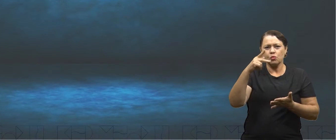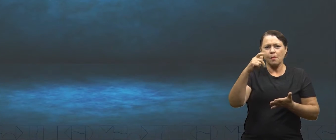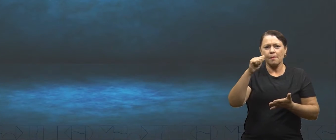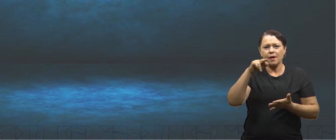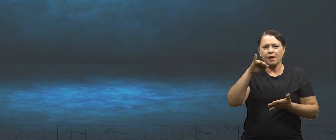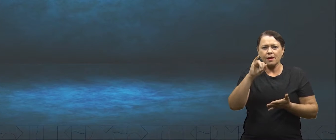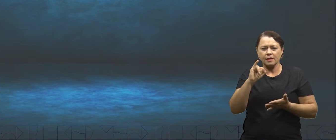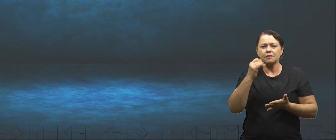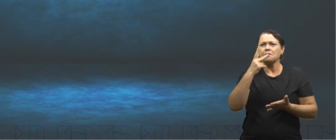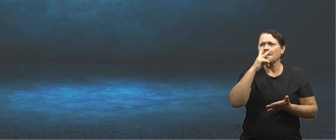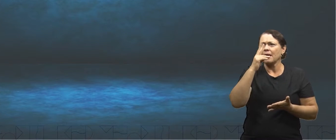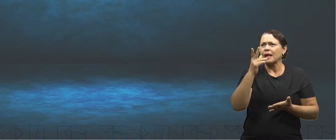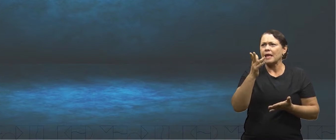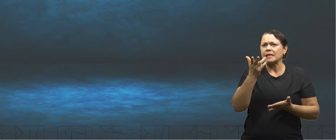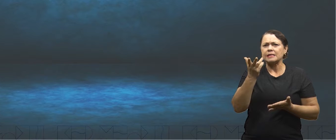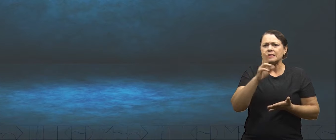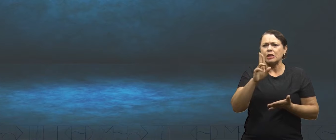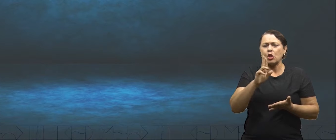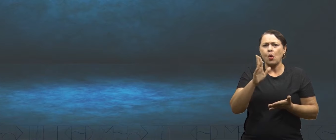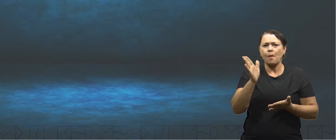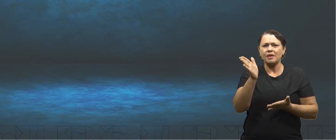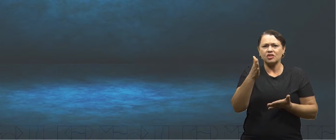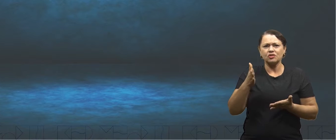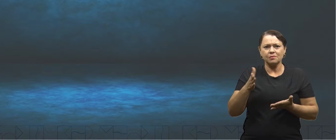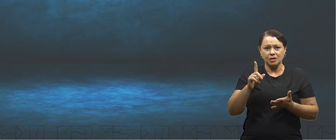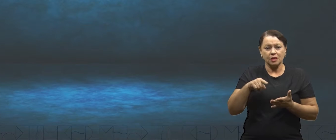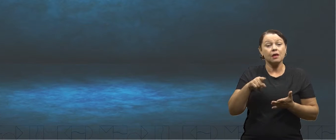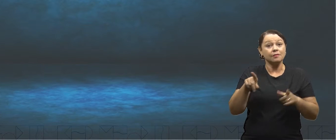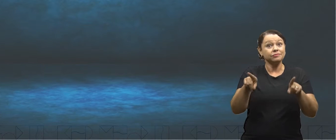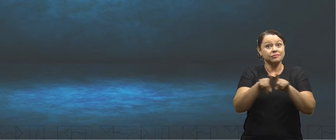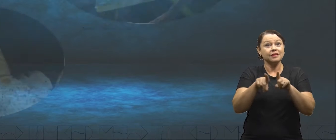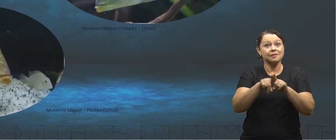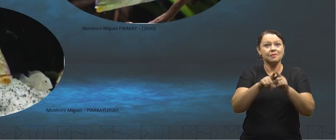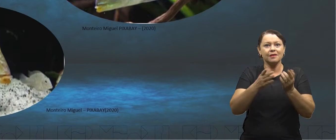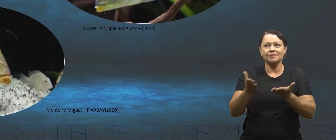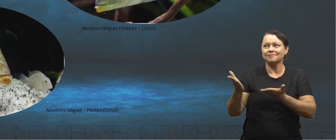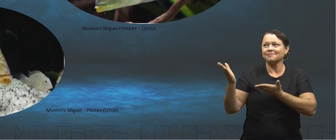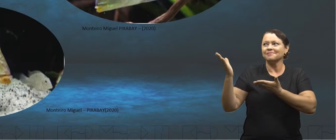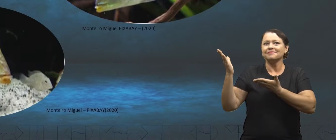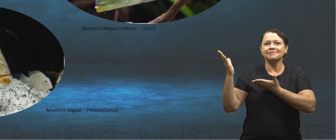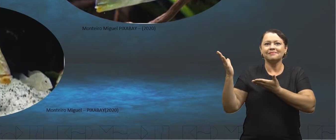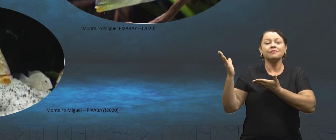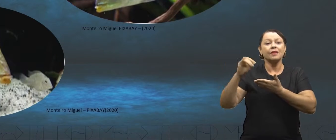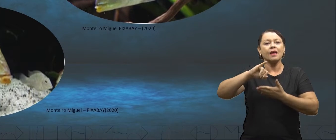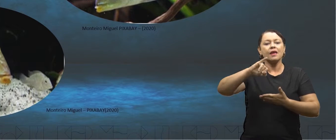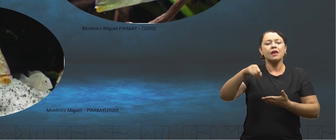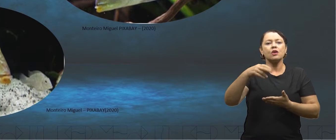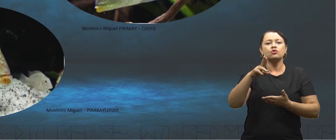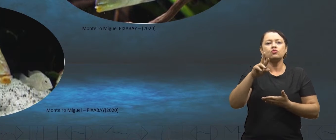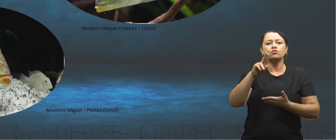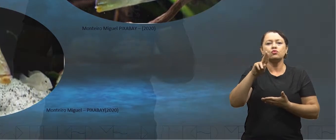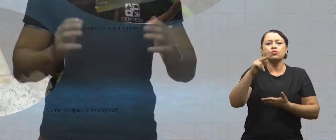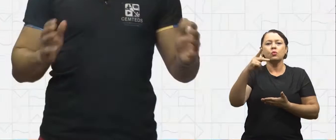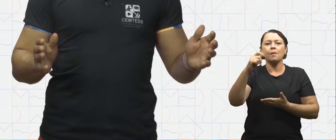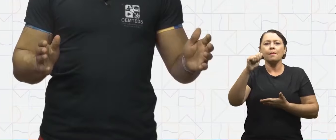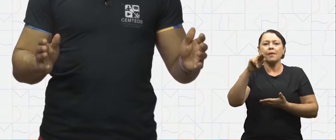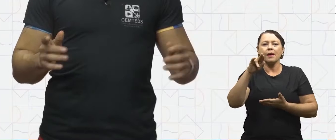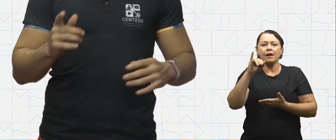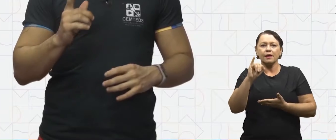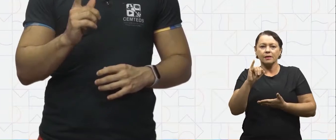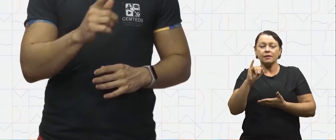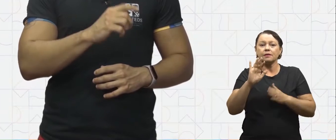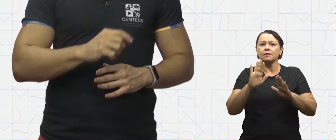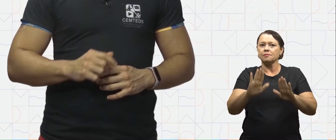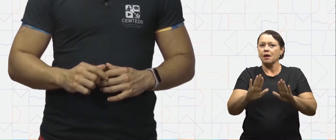nome de peixe, não é? Mas é também. Esse peixe aqui. Ele é chamado de Jurupari.